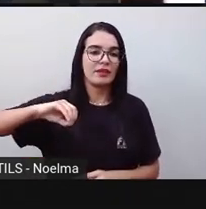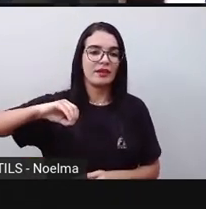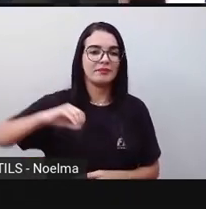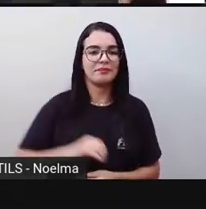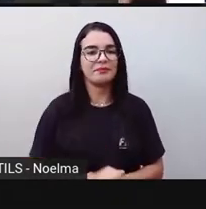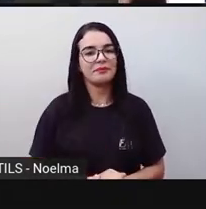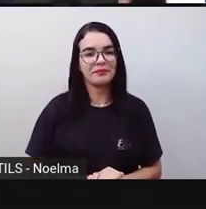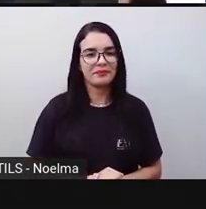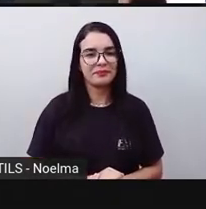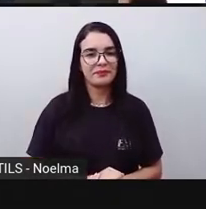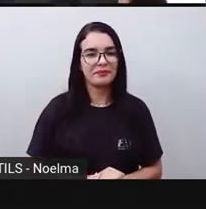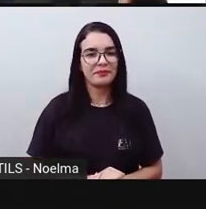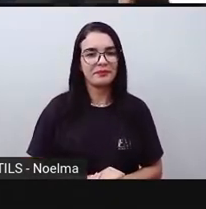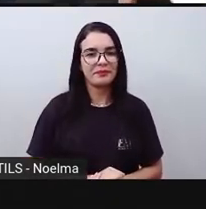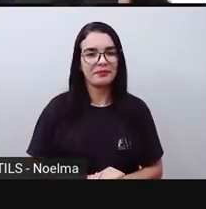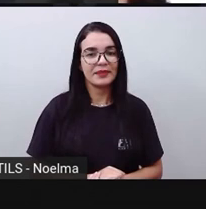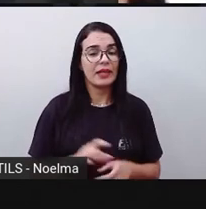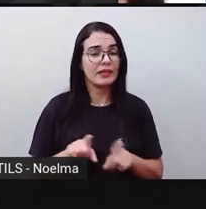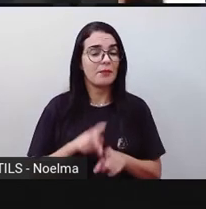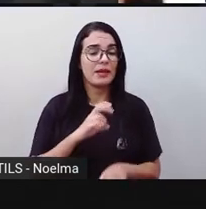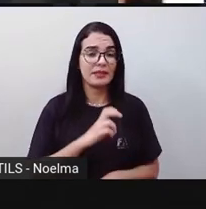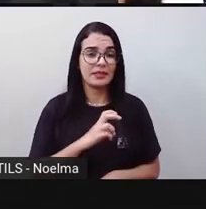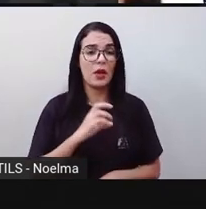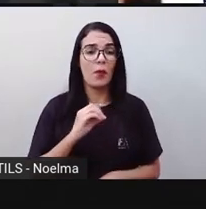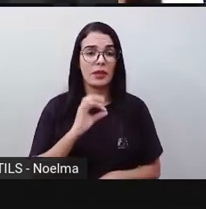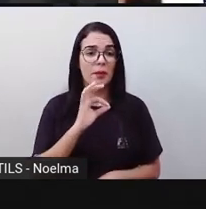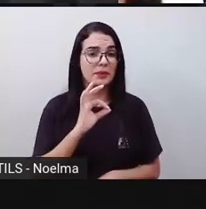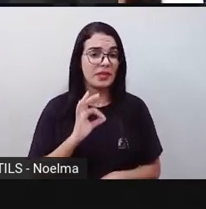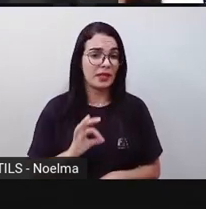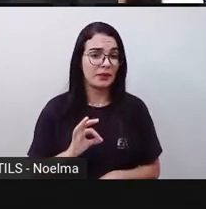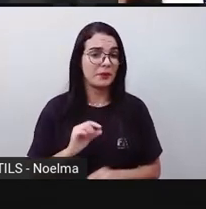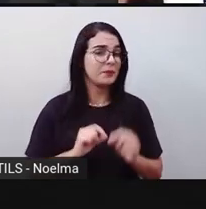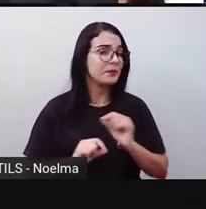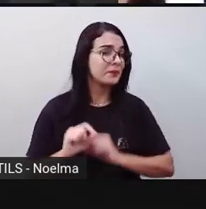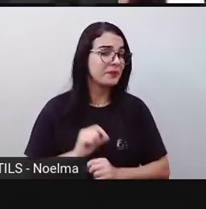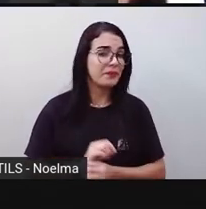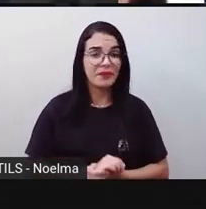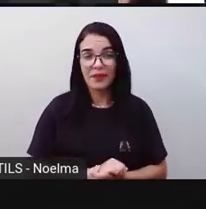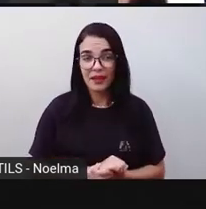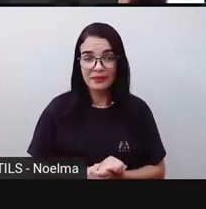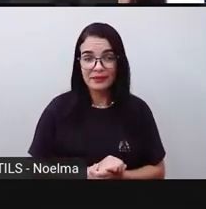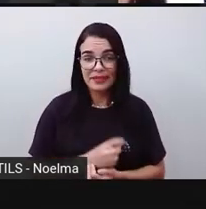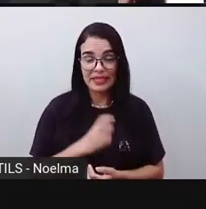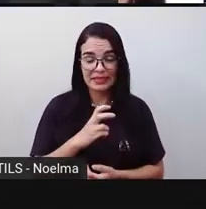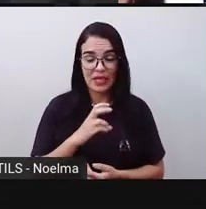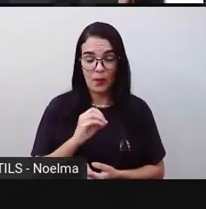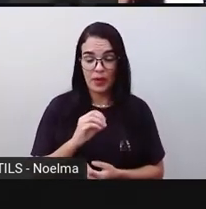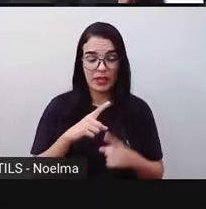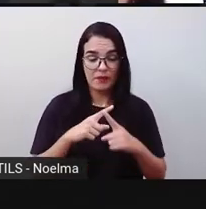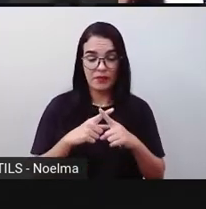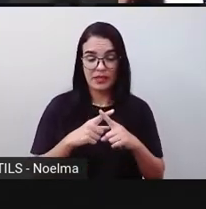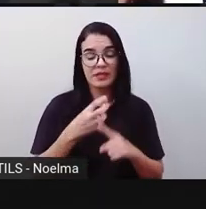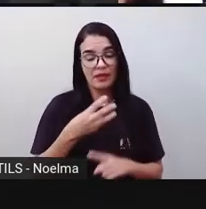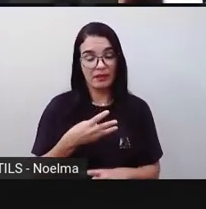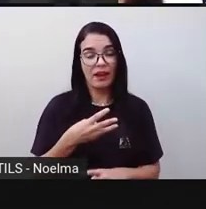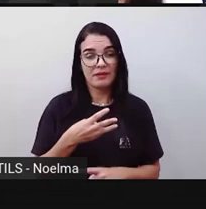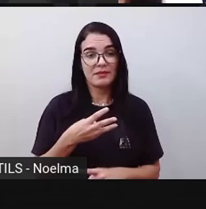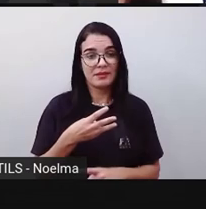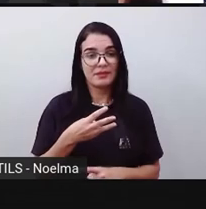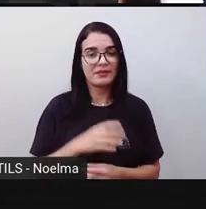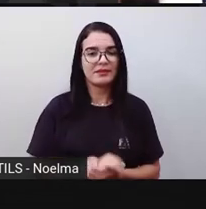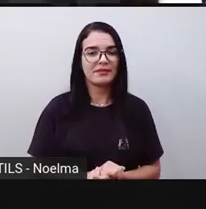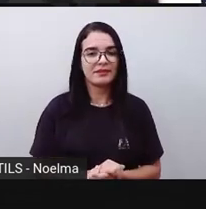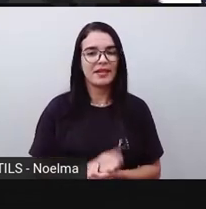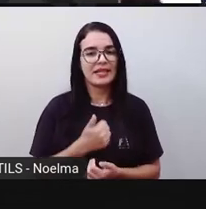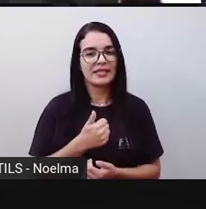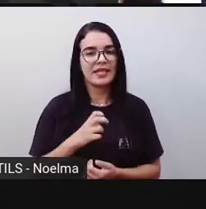90. Eu posso calcular também 50%. É só multiplicar 50 vezes 3, que